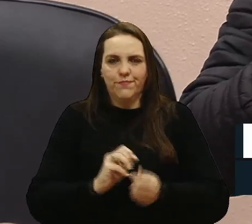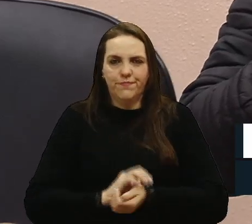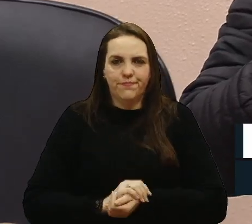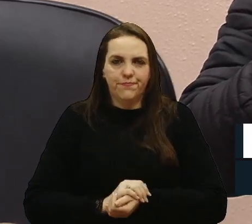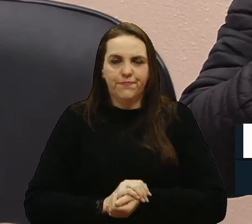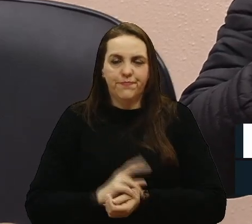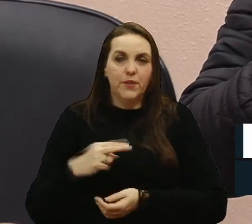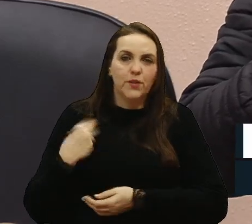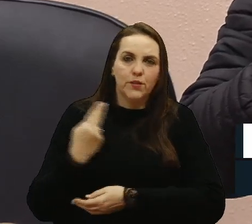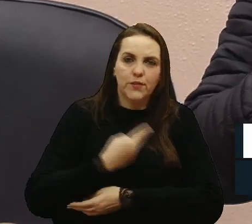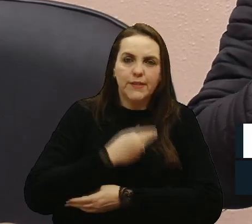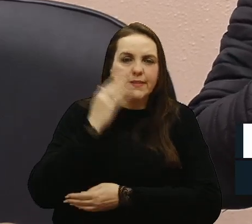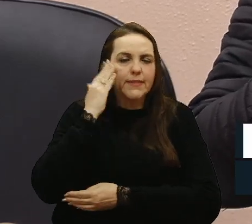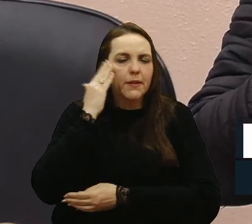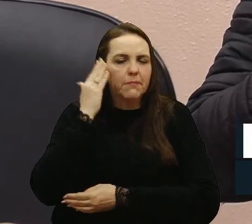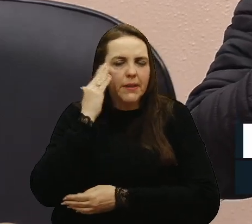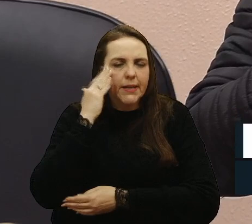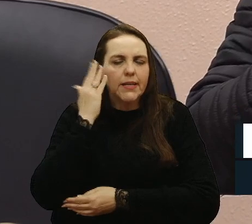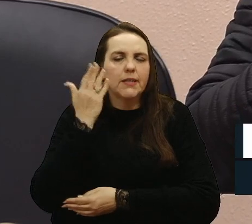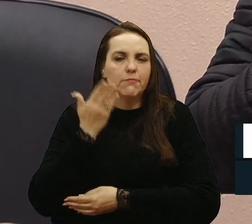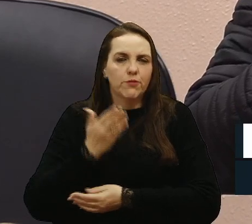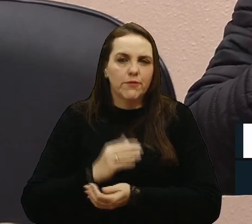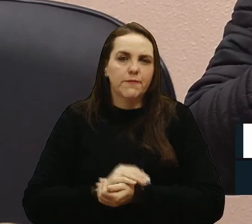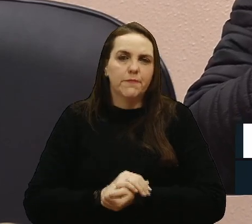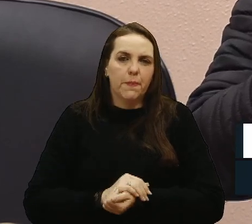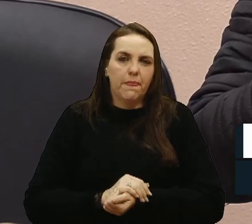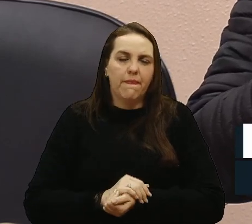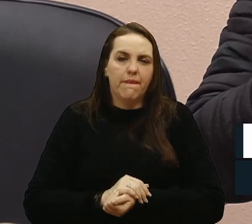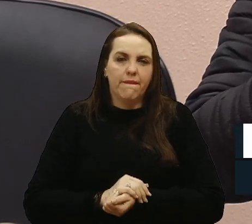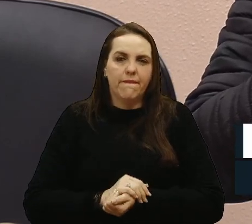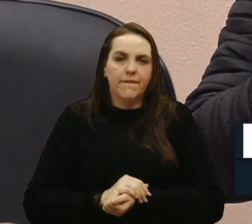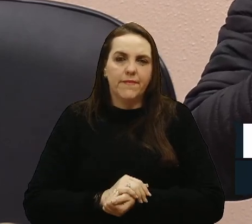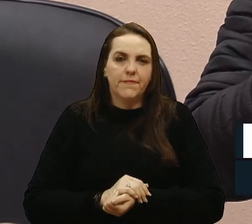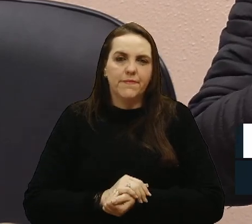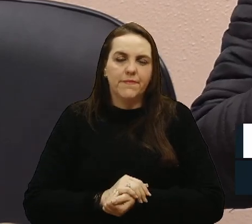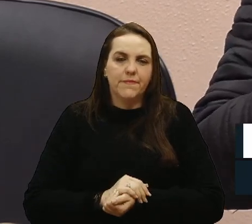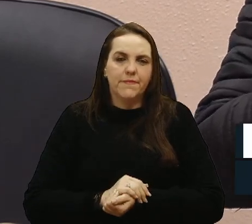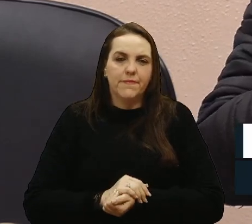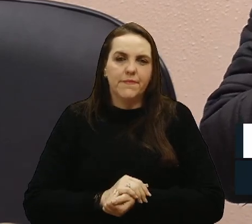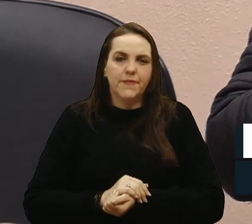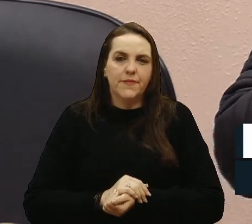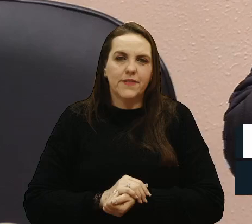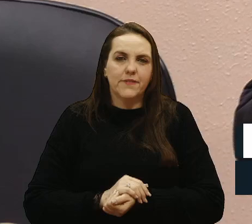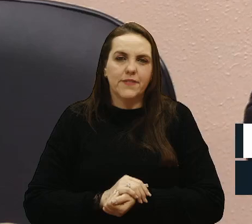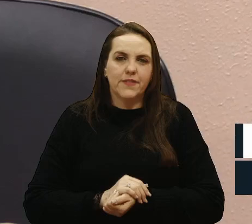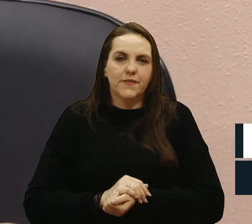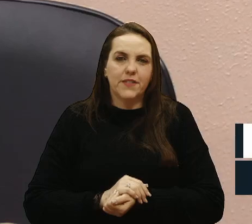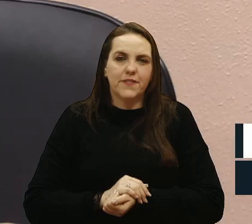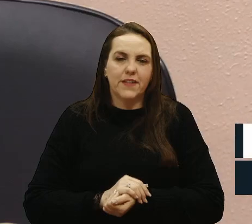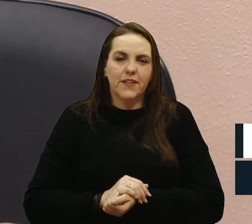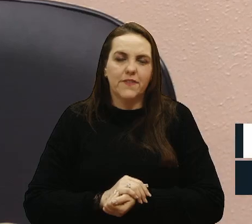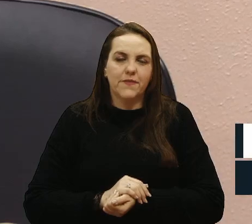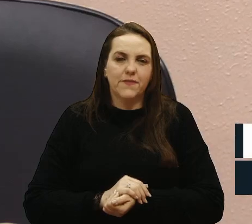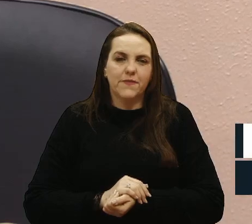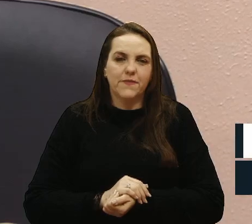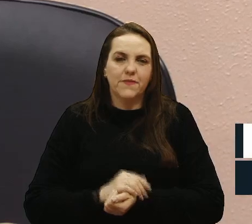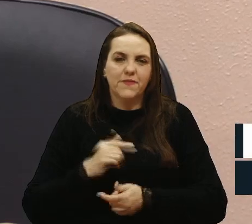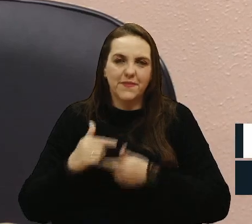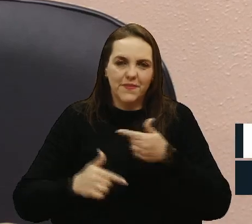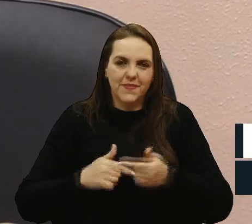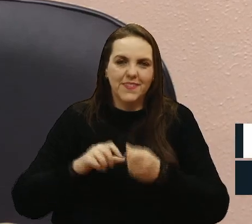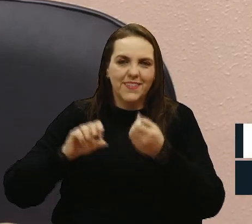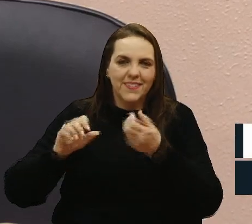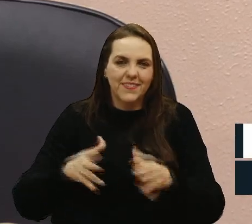nós sabemos o quanto o trabalho da produção de hortifrutis granjeiros